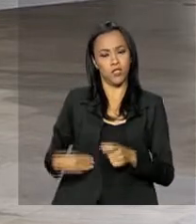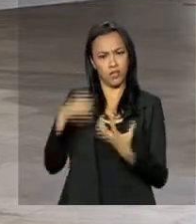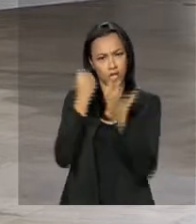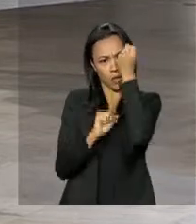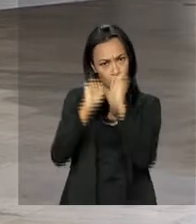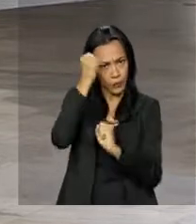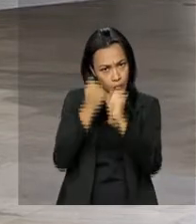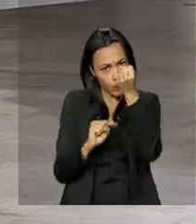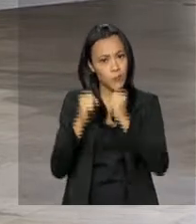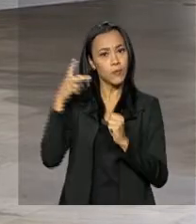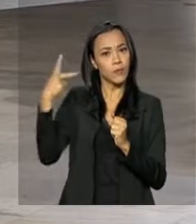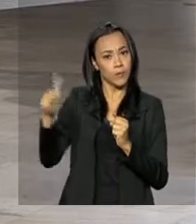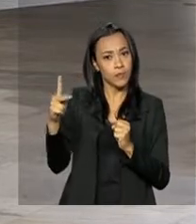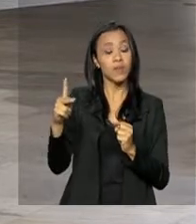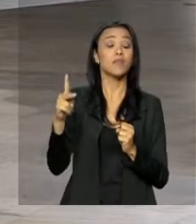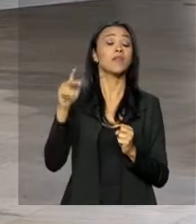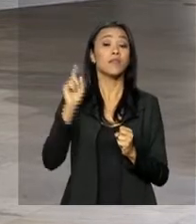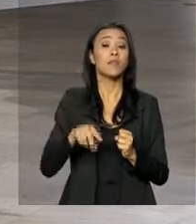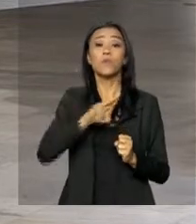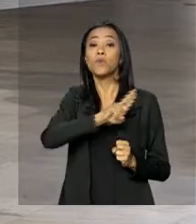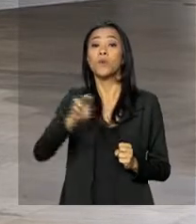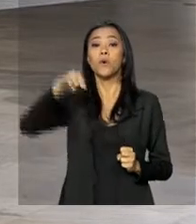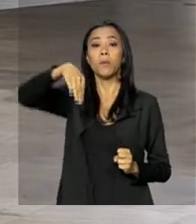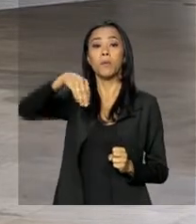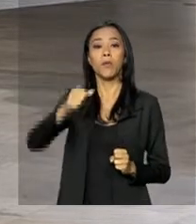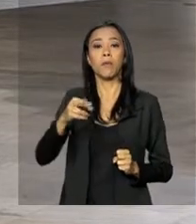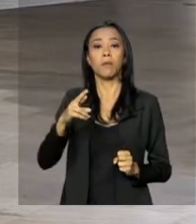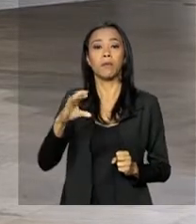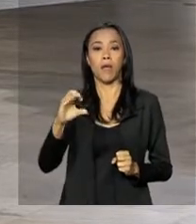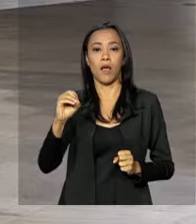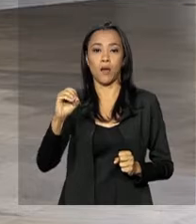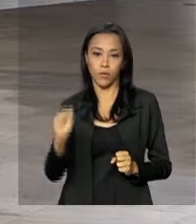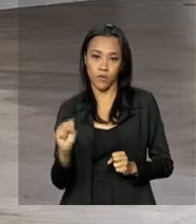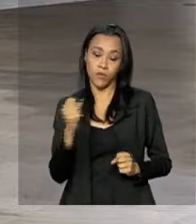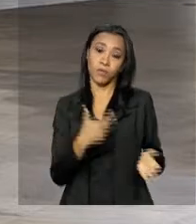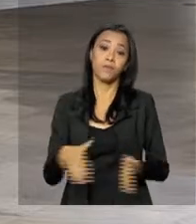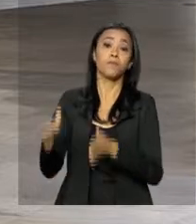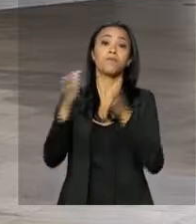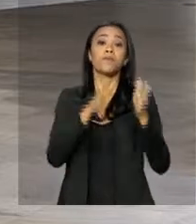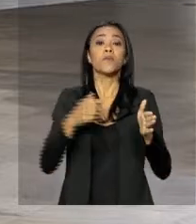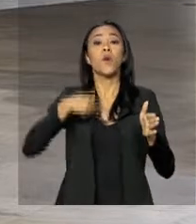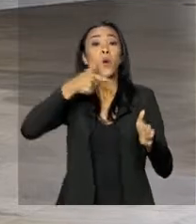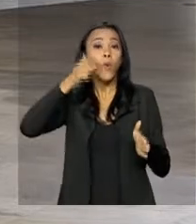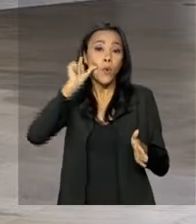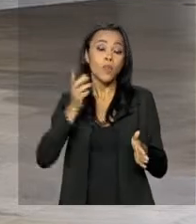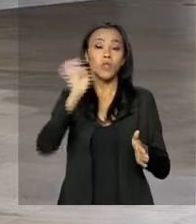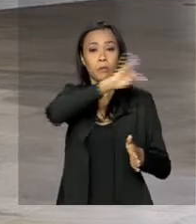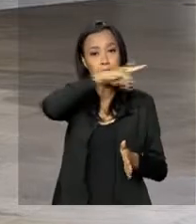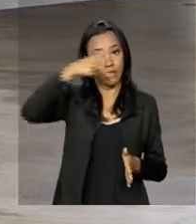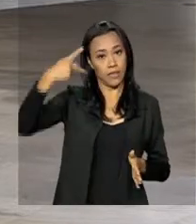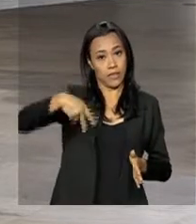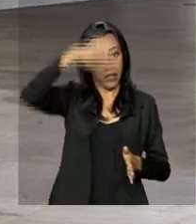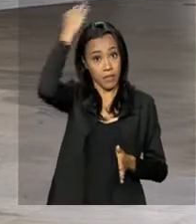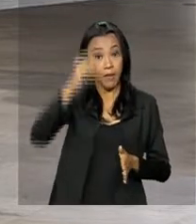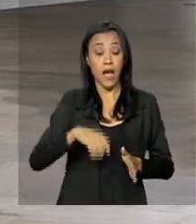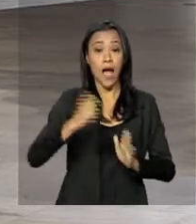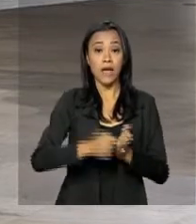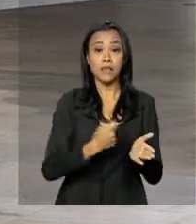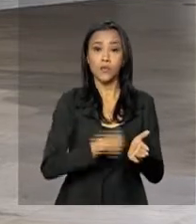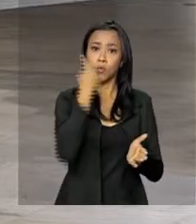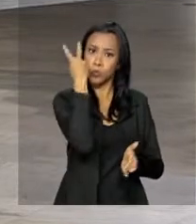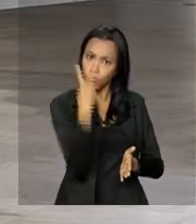exterior e serviços marcos jorge e ontem o presidente michel temer assinou duas medidas provisórias que